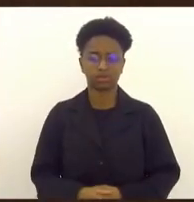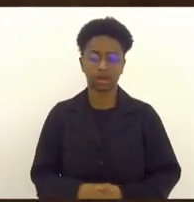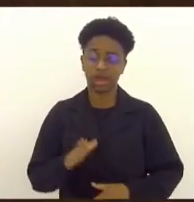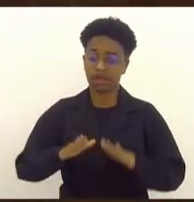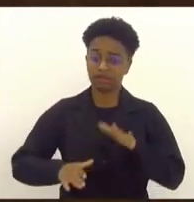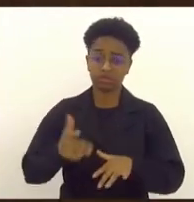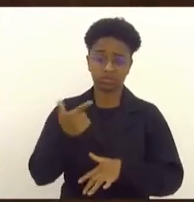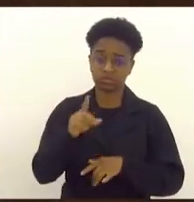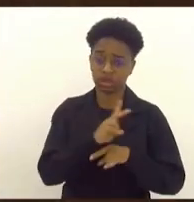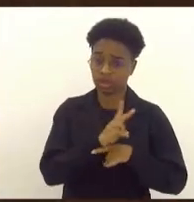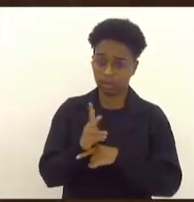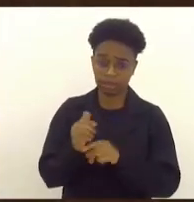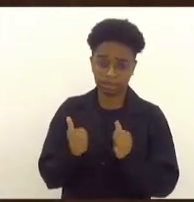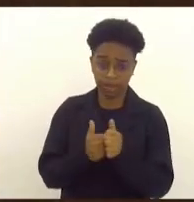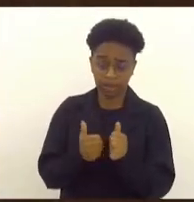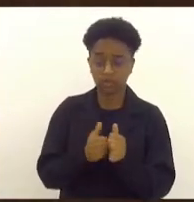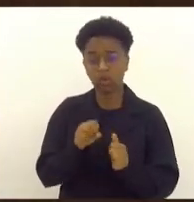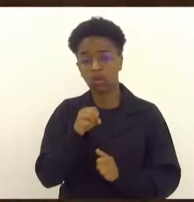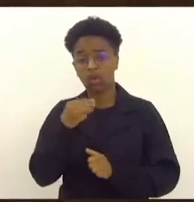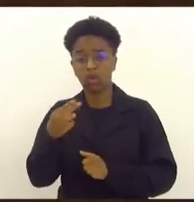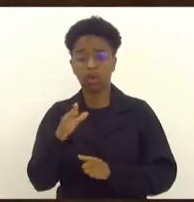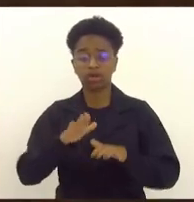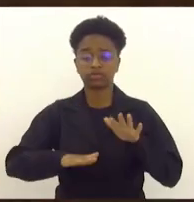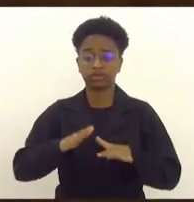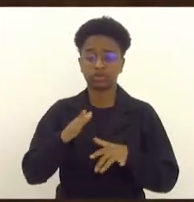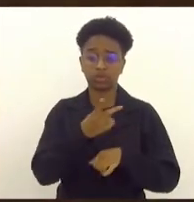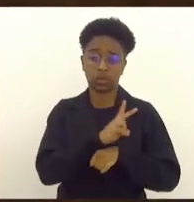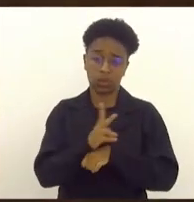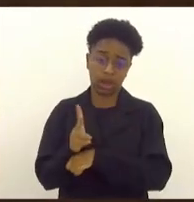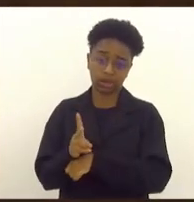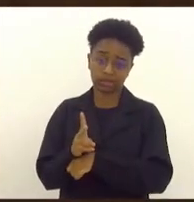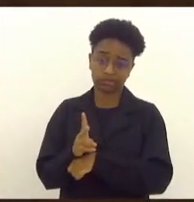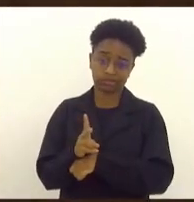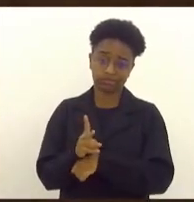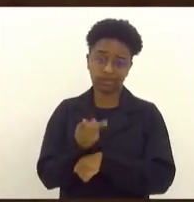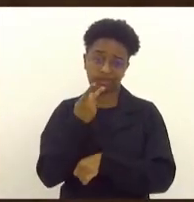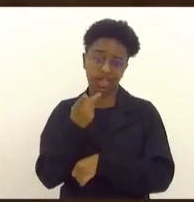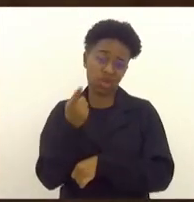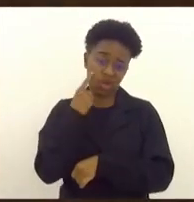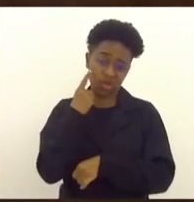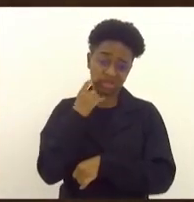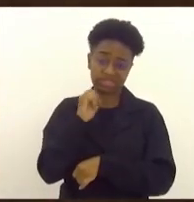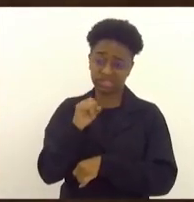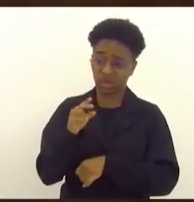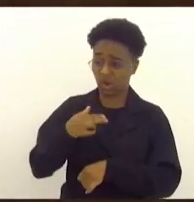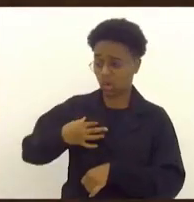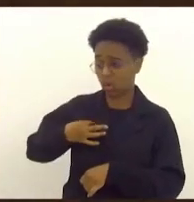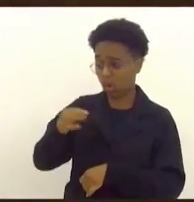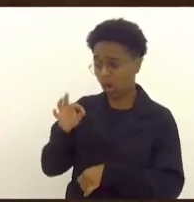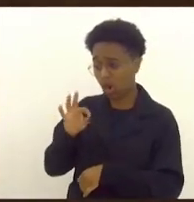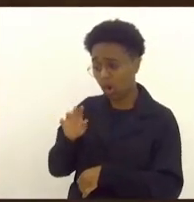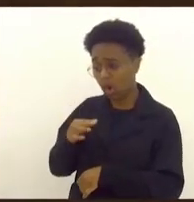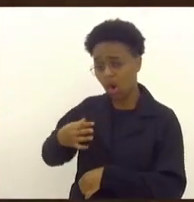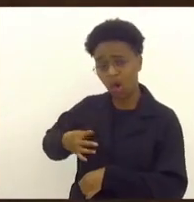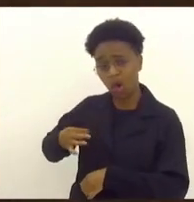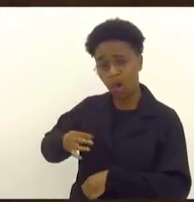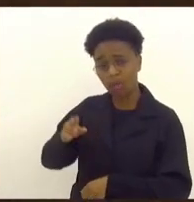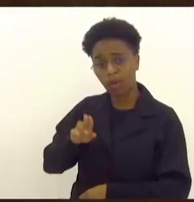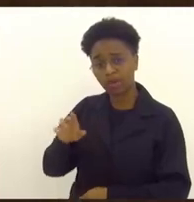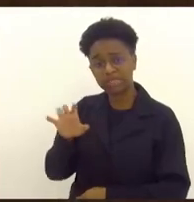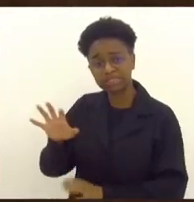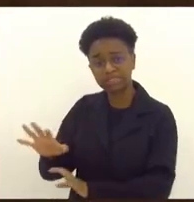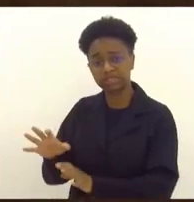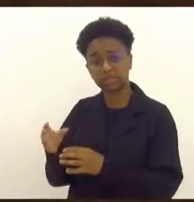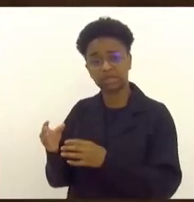tem um guarda perto muitas vezes Infelizmente o guarda até fala Olha você está vestida assim que você ia esperar transforma